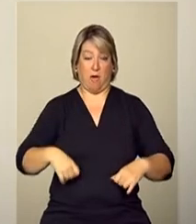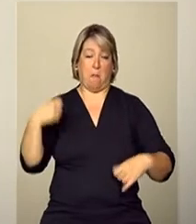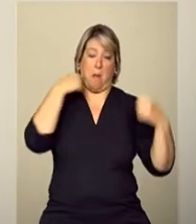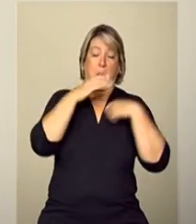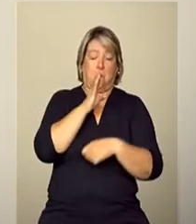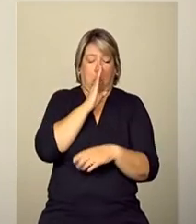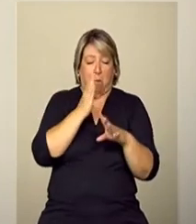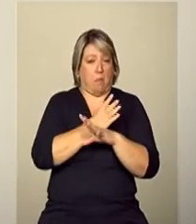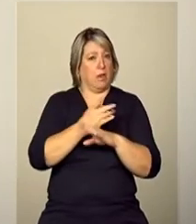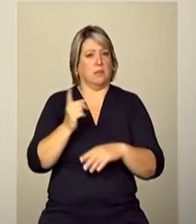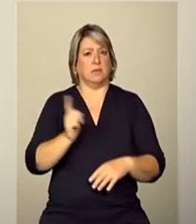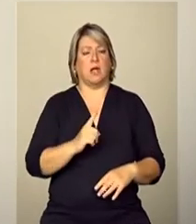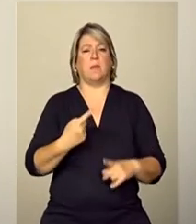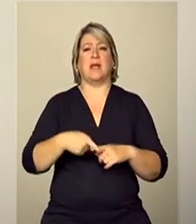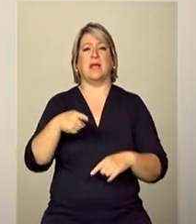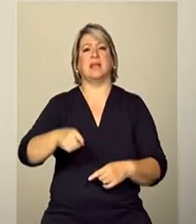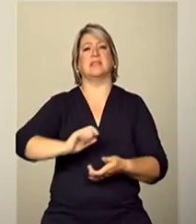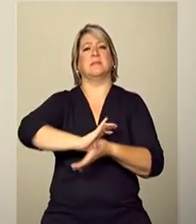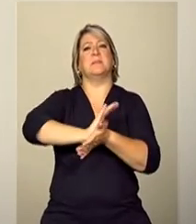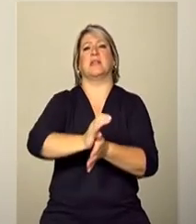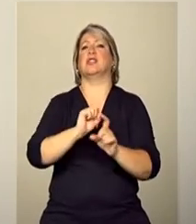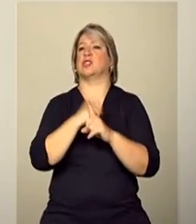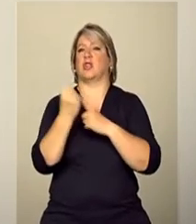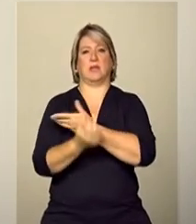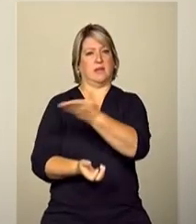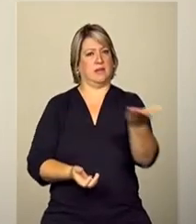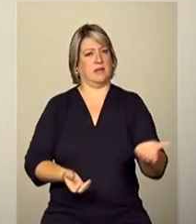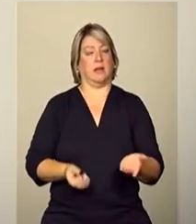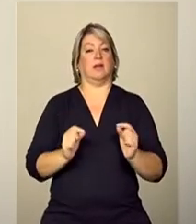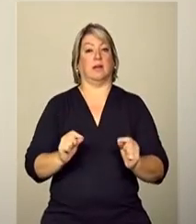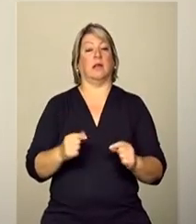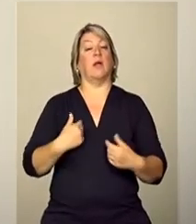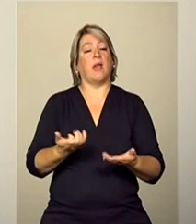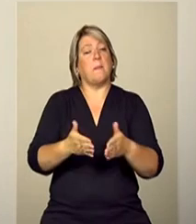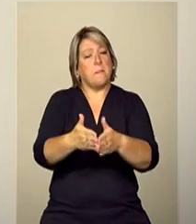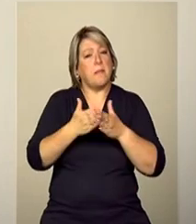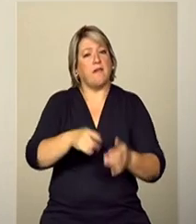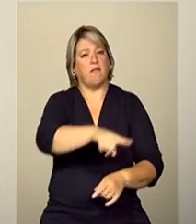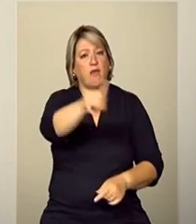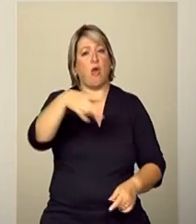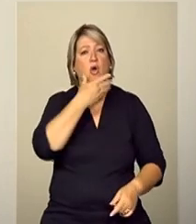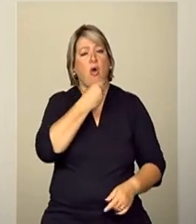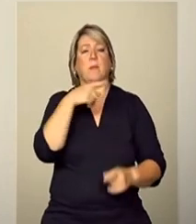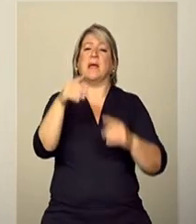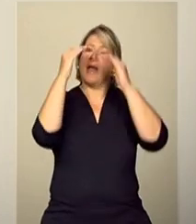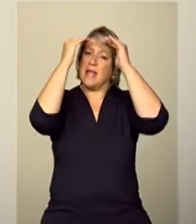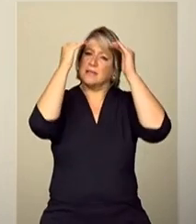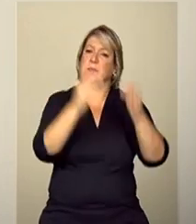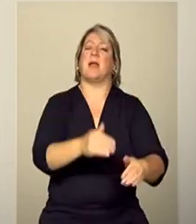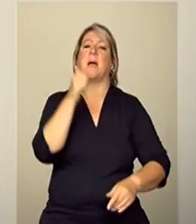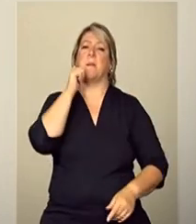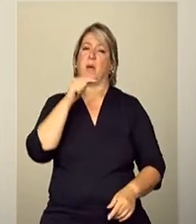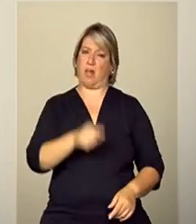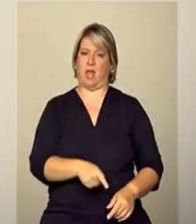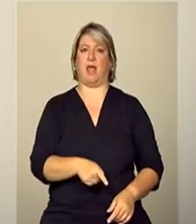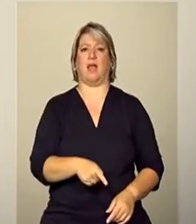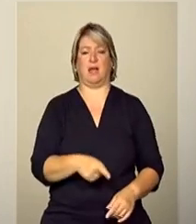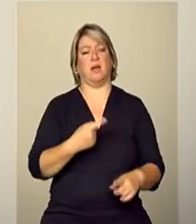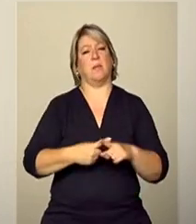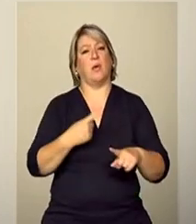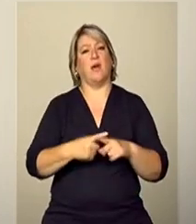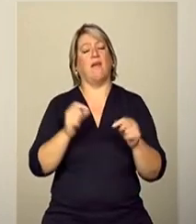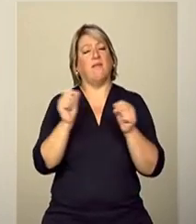é gesto de violência contra a sociedade quero pedir aos homens que eles respeitem suas mulheres que